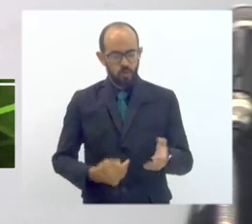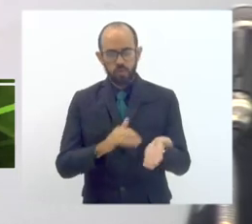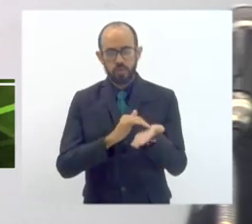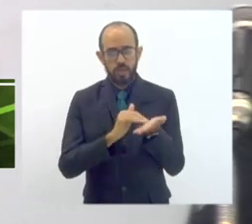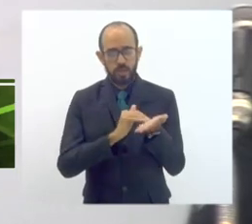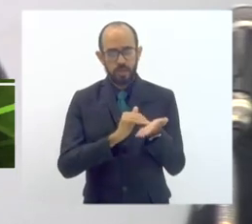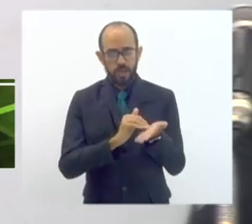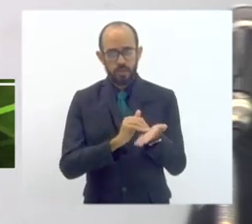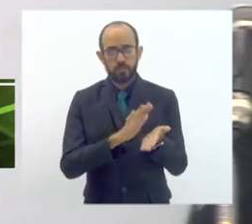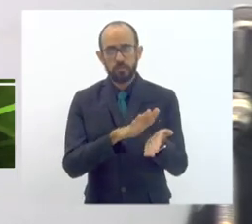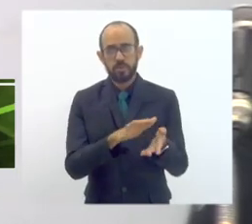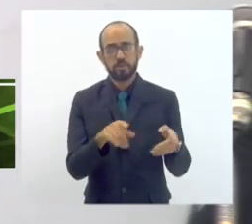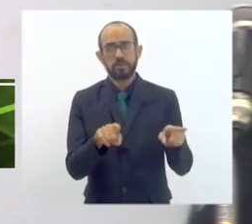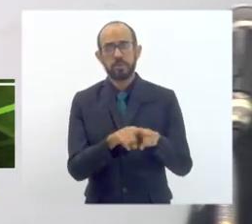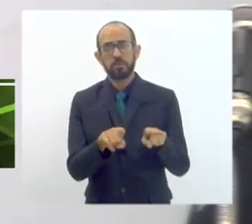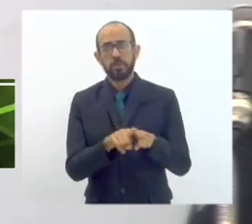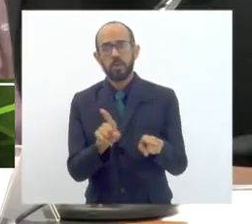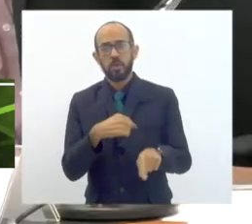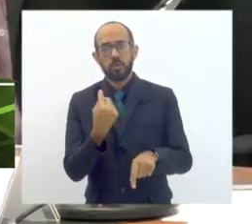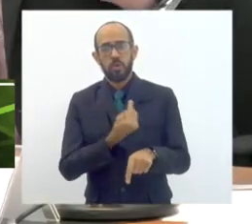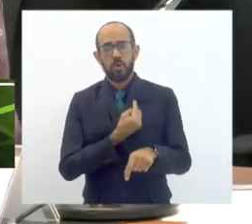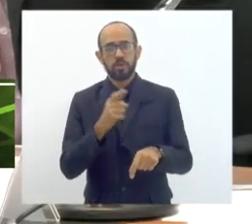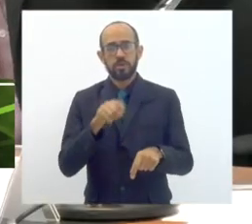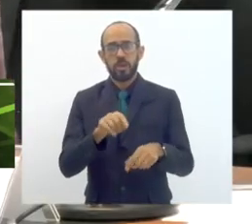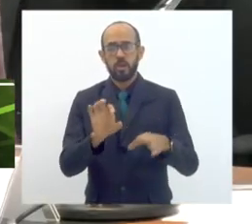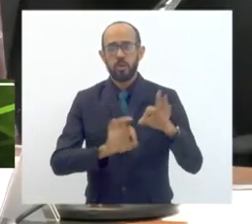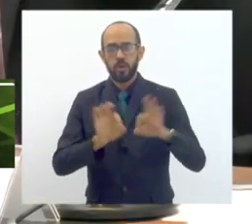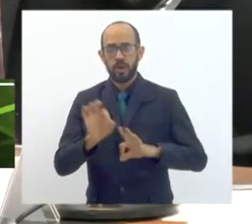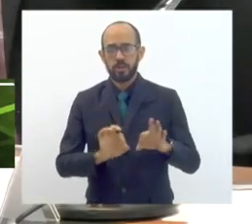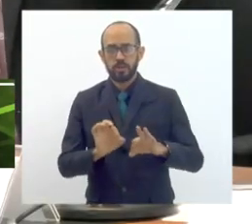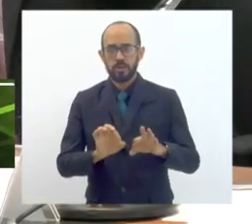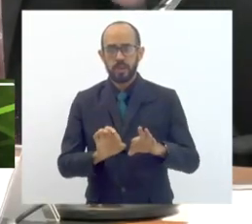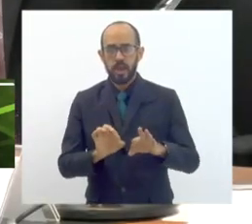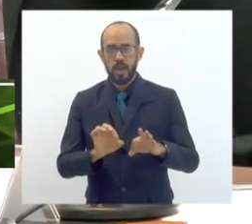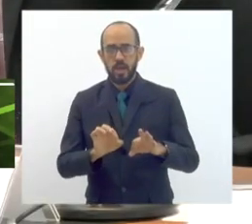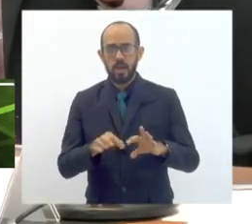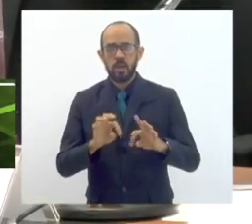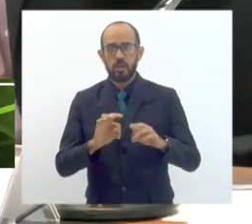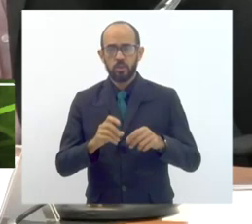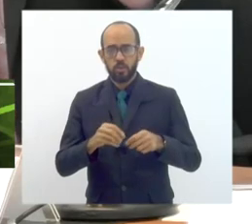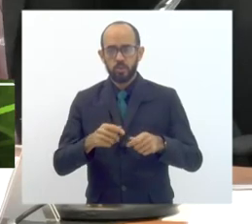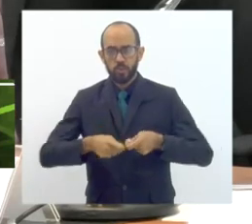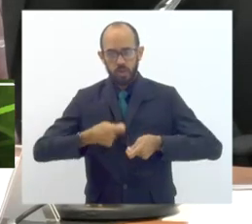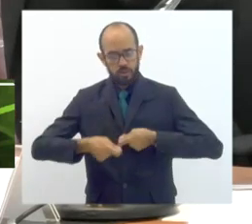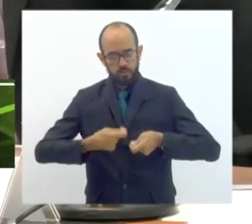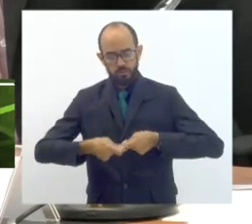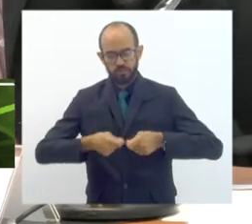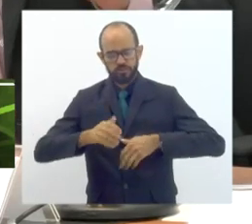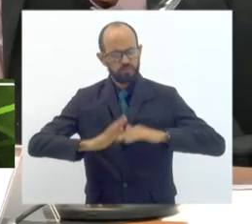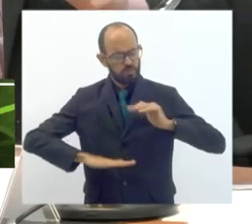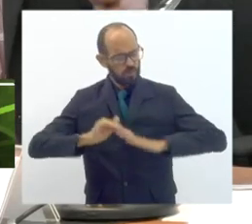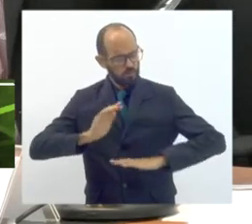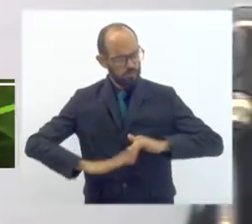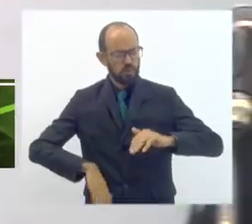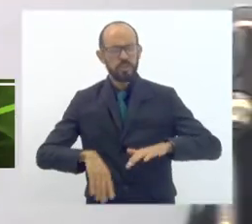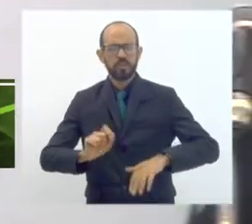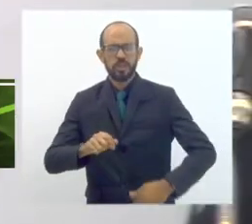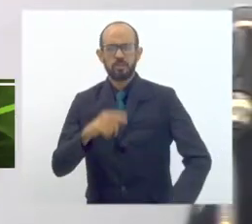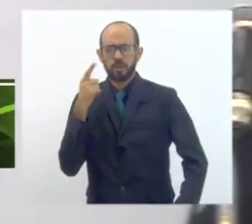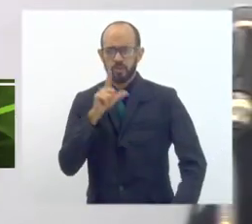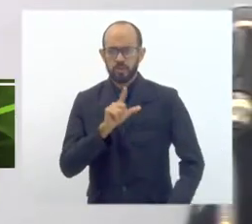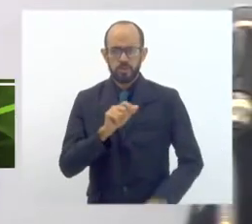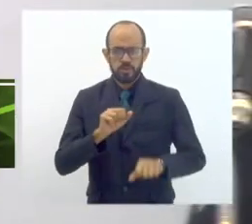Estado, mas tem uma bola com a gente, que é organizar e preparar um processo de gestão e gerência profissionalizado para